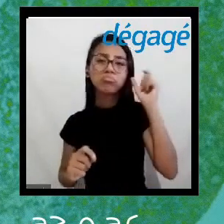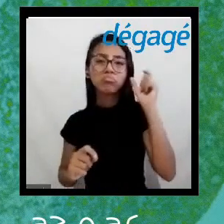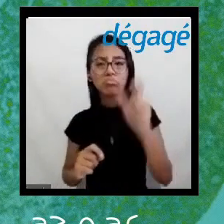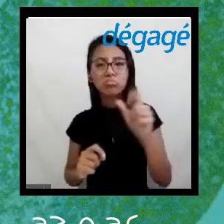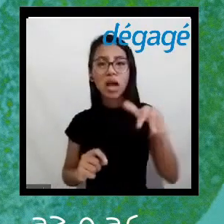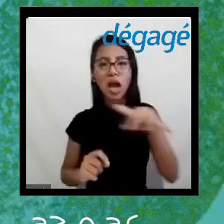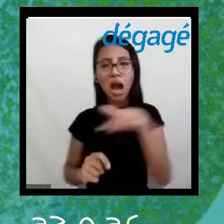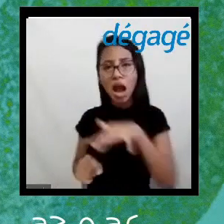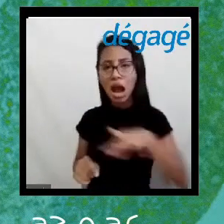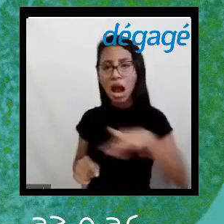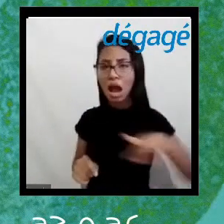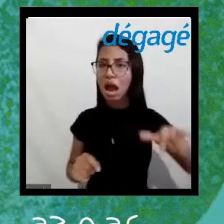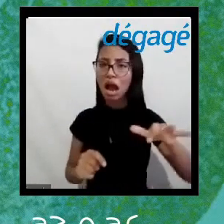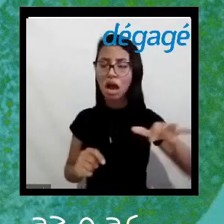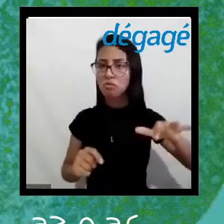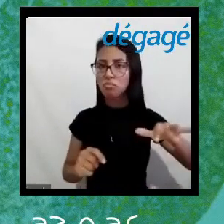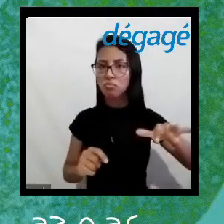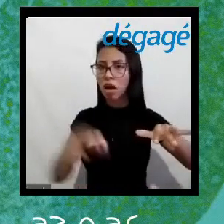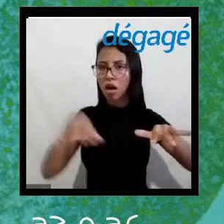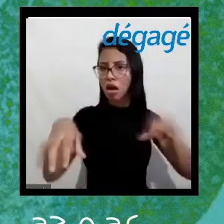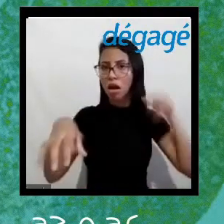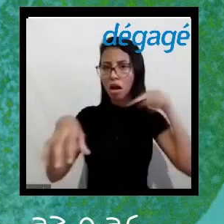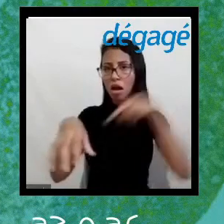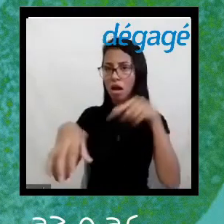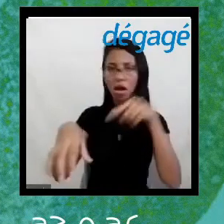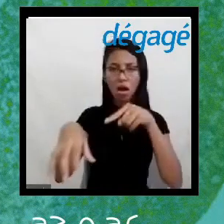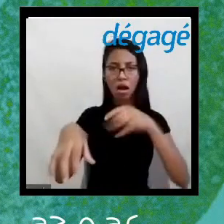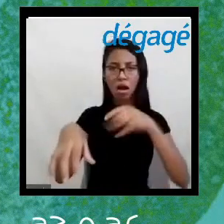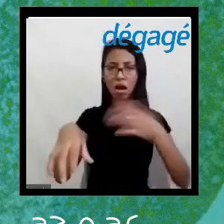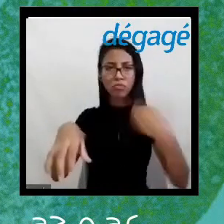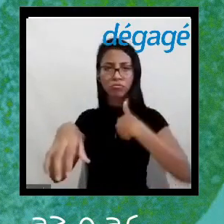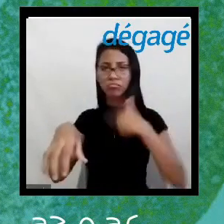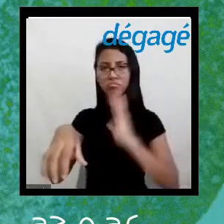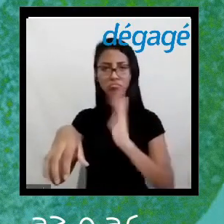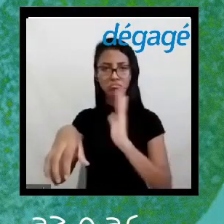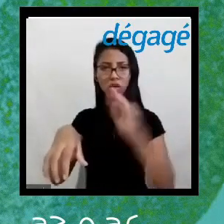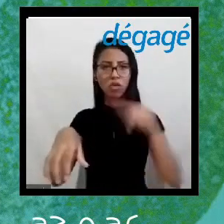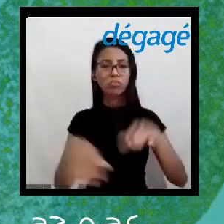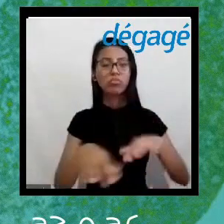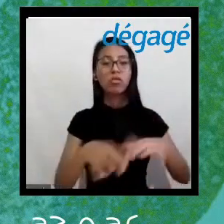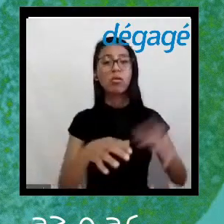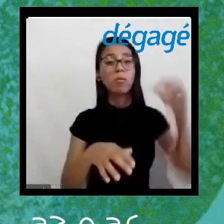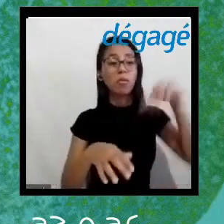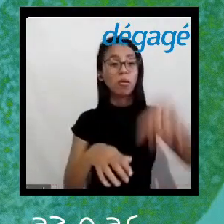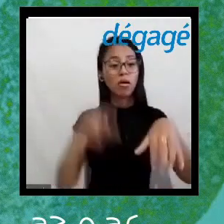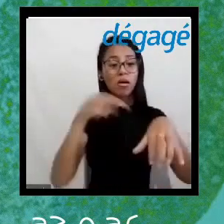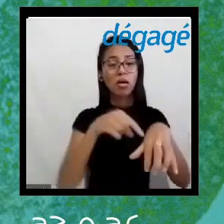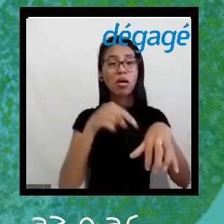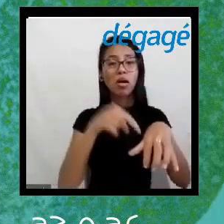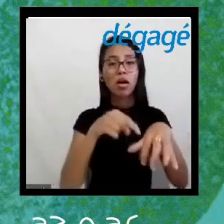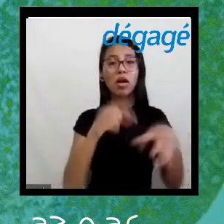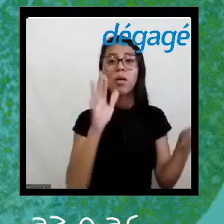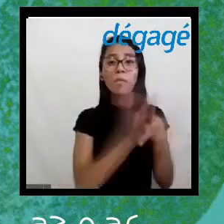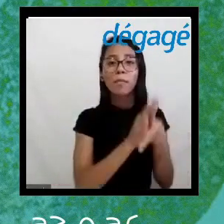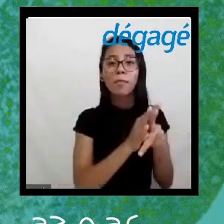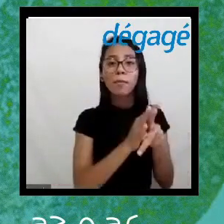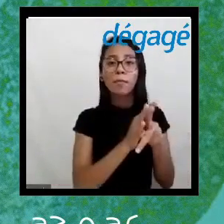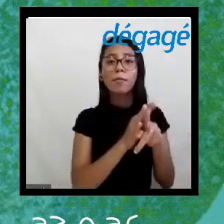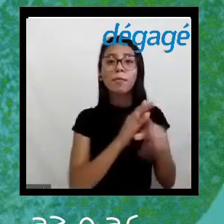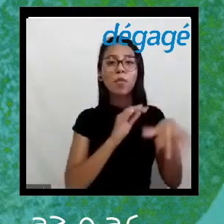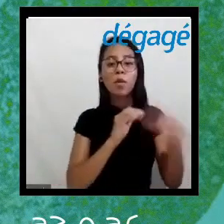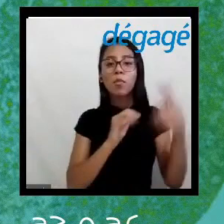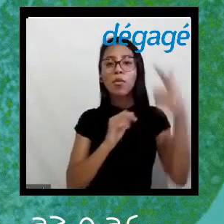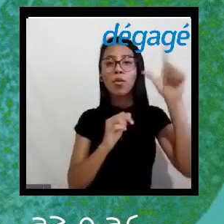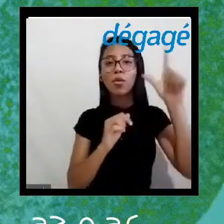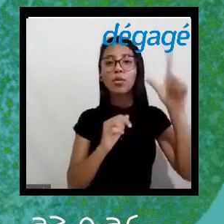completamente diferente, trabalhava num hotel, sou formado em turismo, trabalhava num hotel quando conheci a